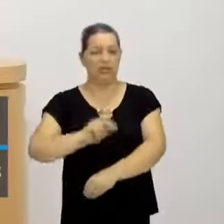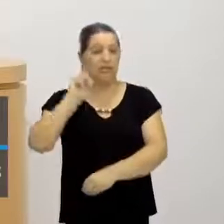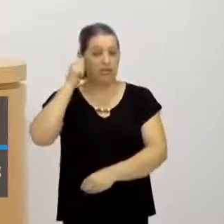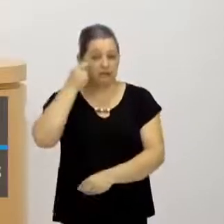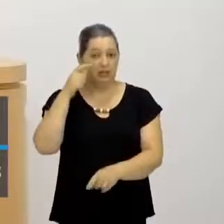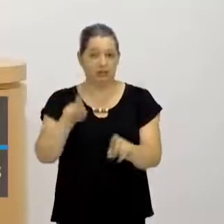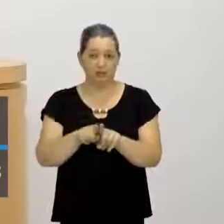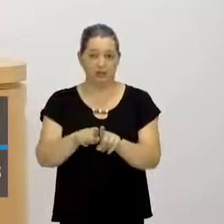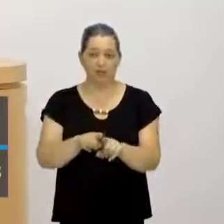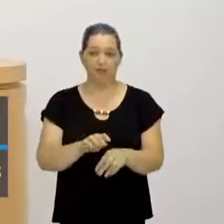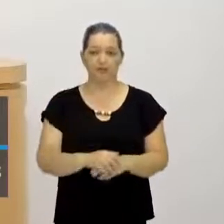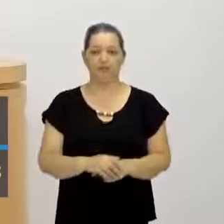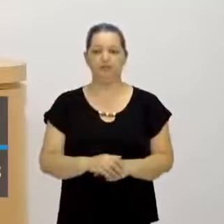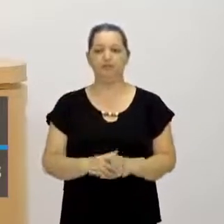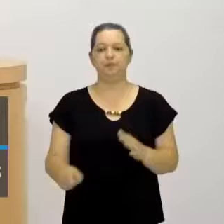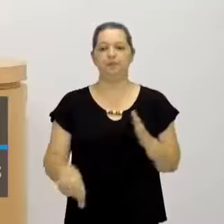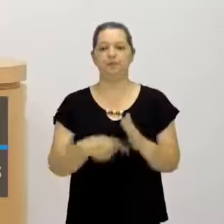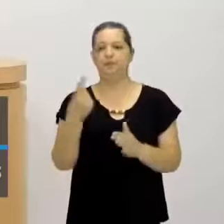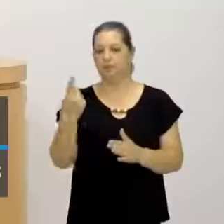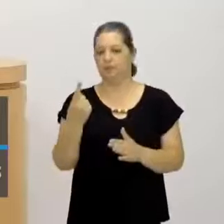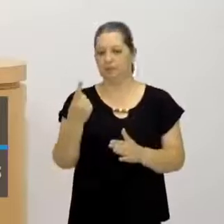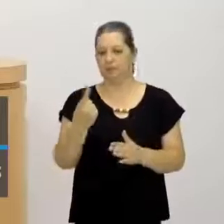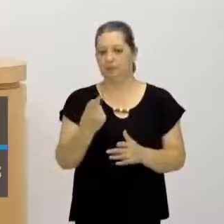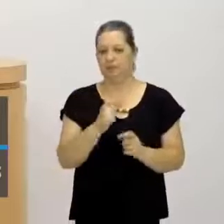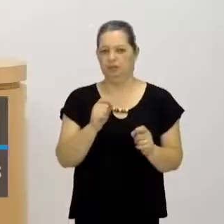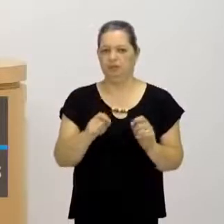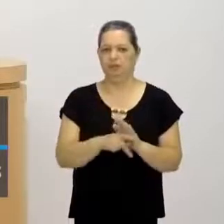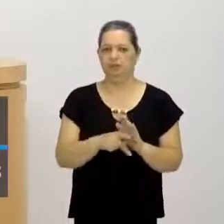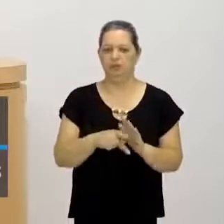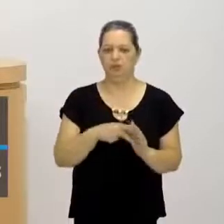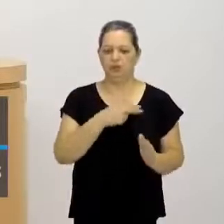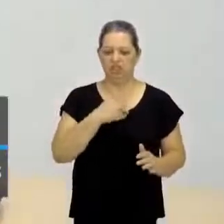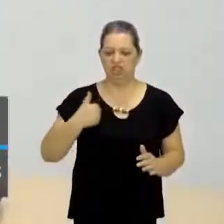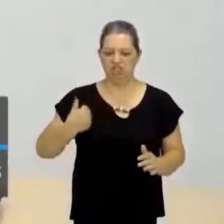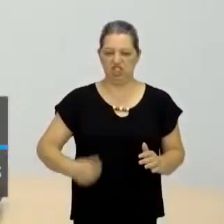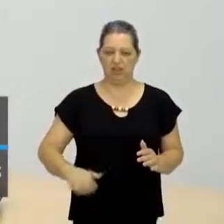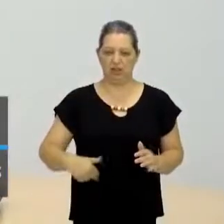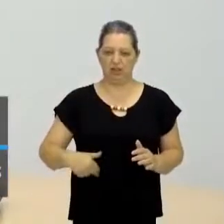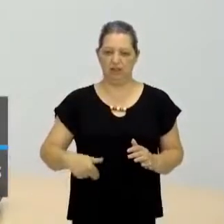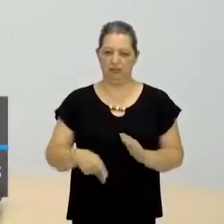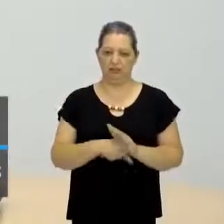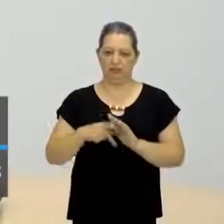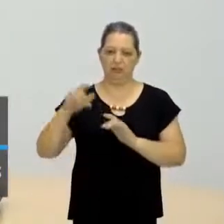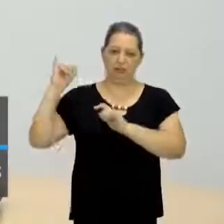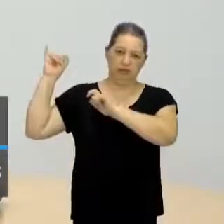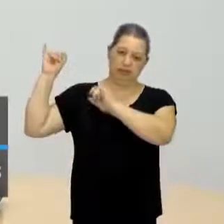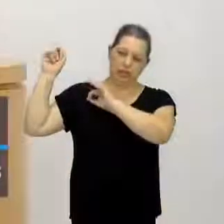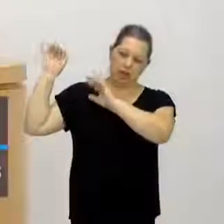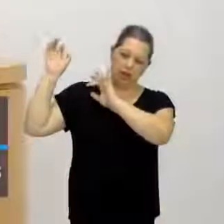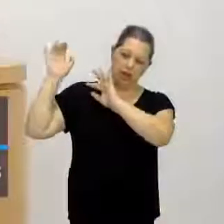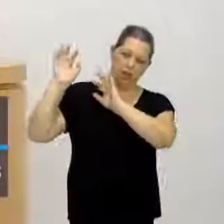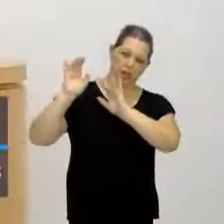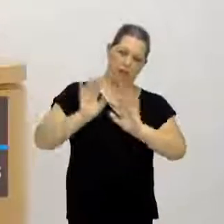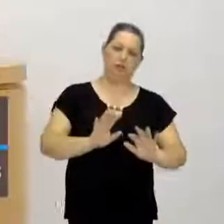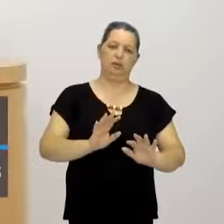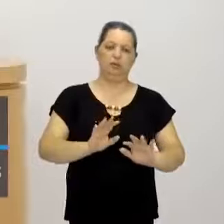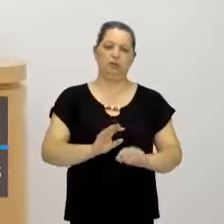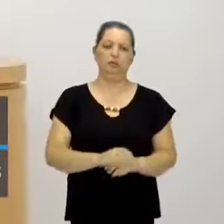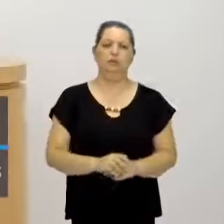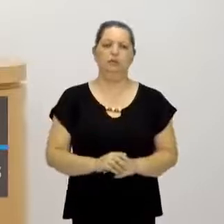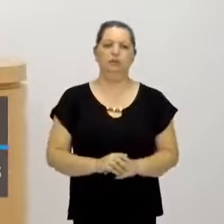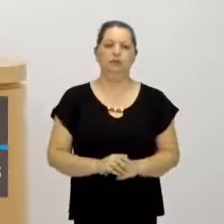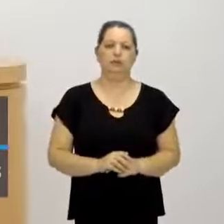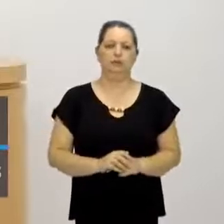quem não sabe, a primeira opção de imigração ao Brasil foi de chineses. É mesmo? Foram chineses. Tanto que eles foram